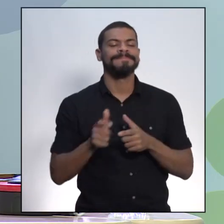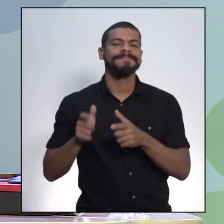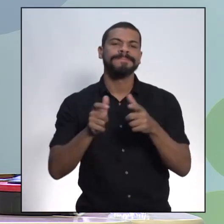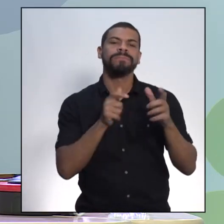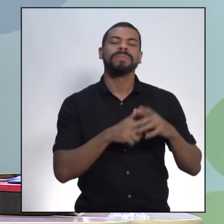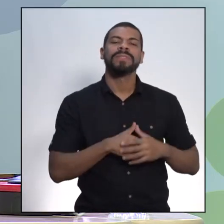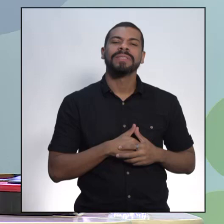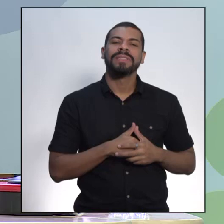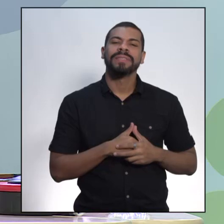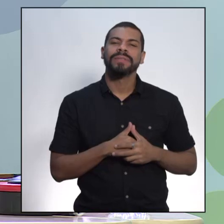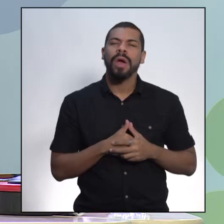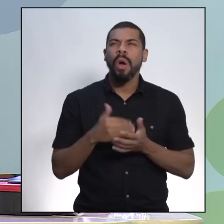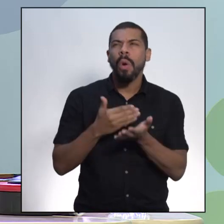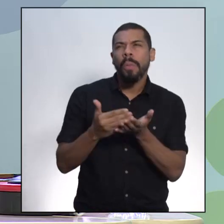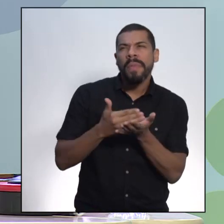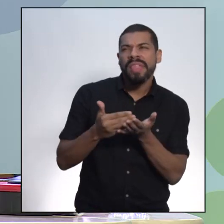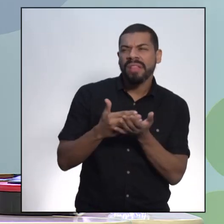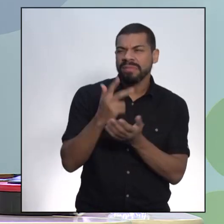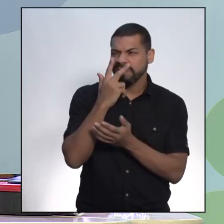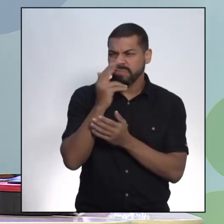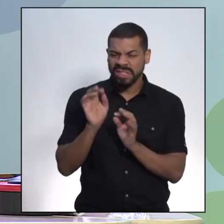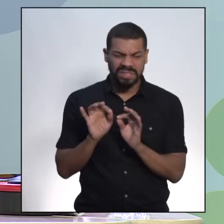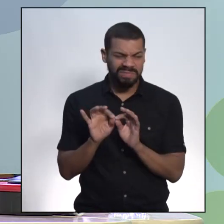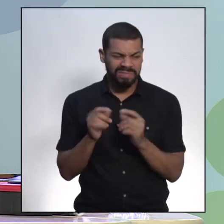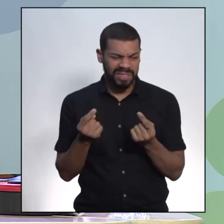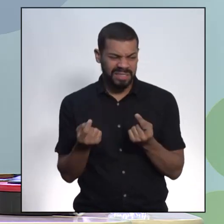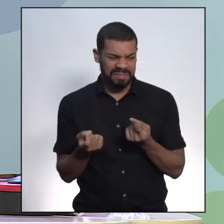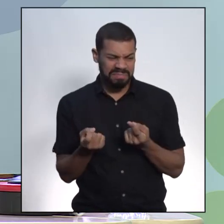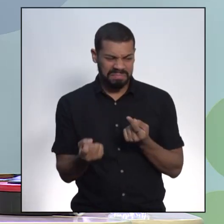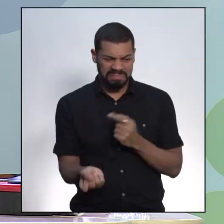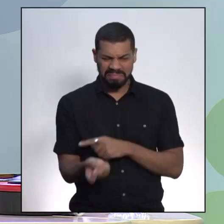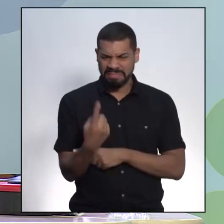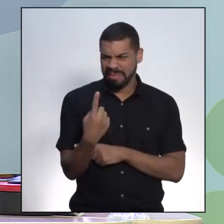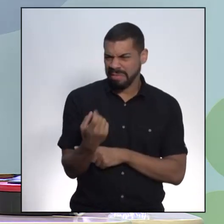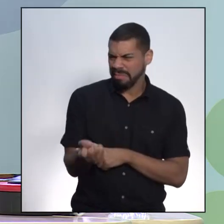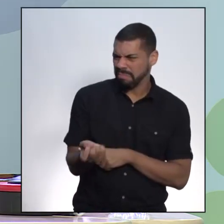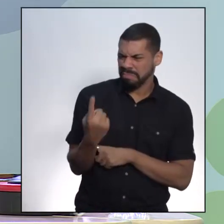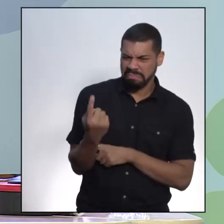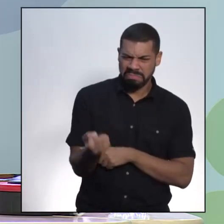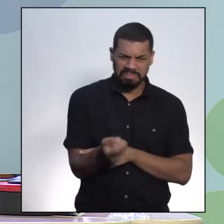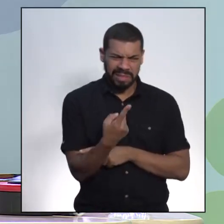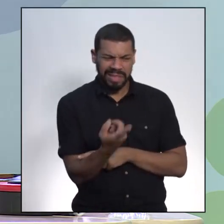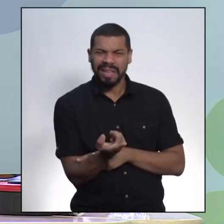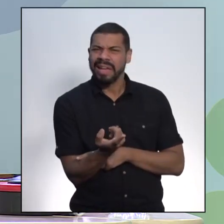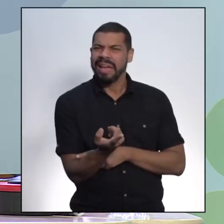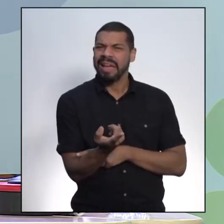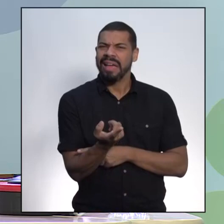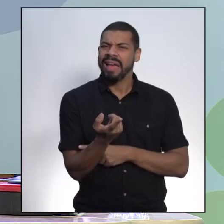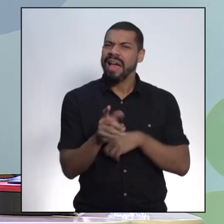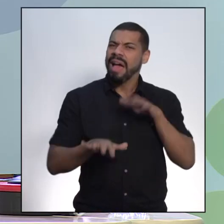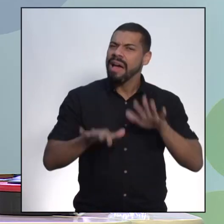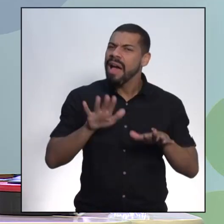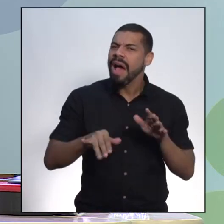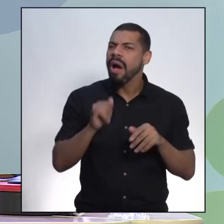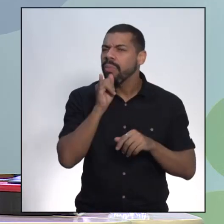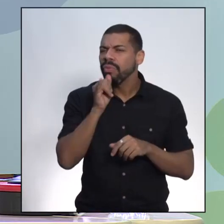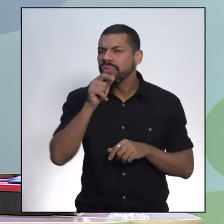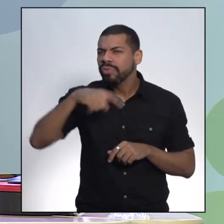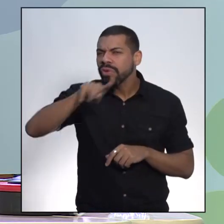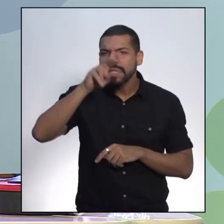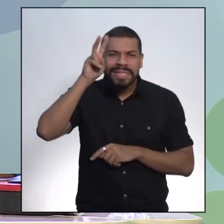elas, a princípio, parece que não tem nada a ver. Né? A gente fala assim, não sei se vocês se lembram, na época